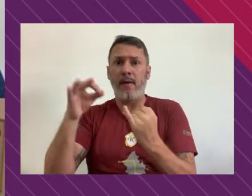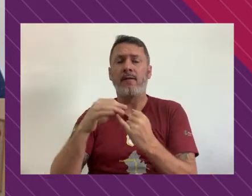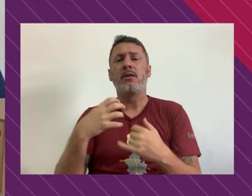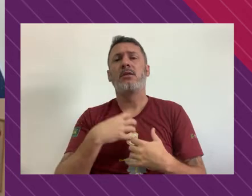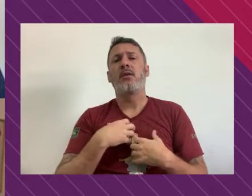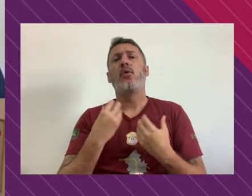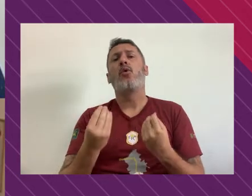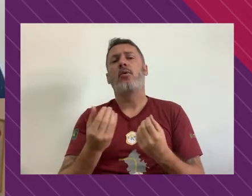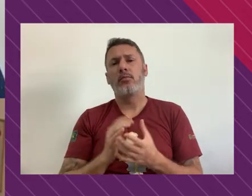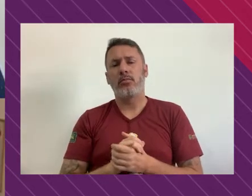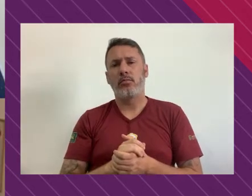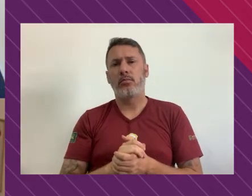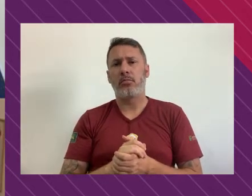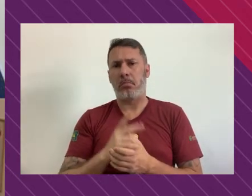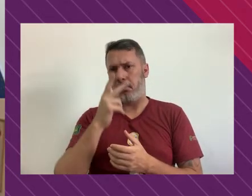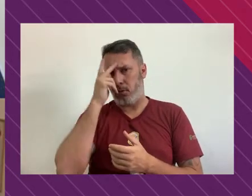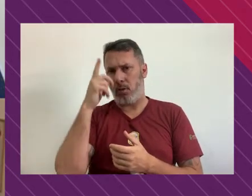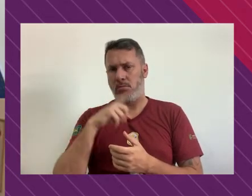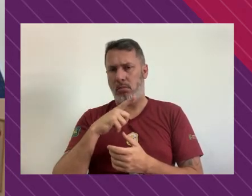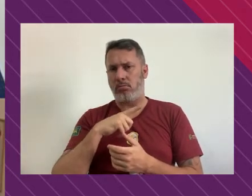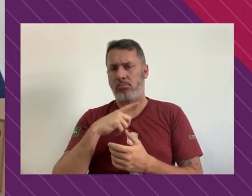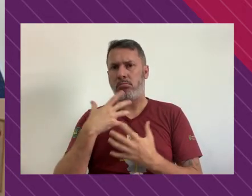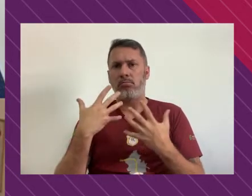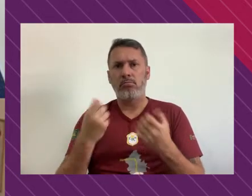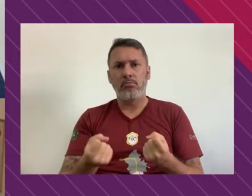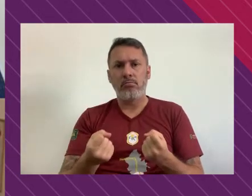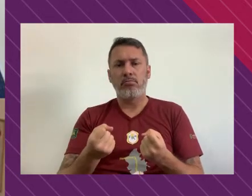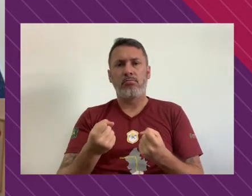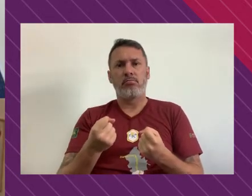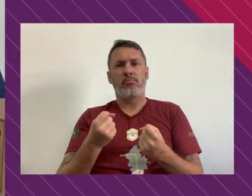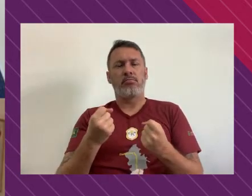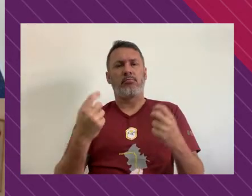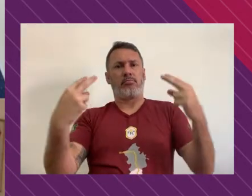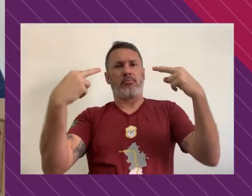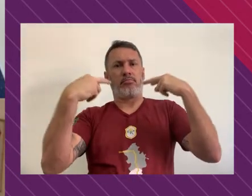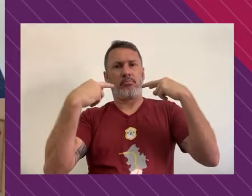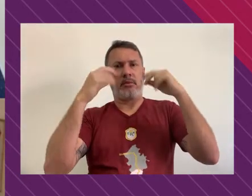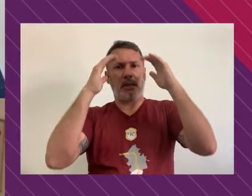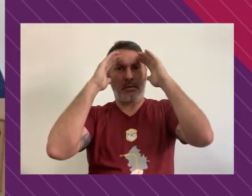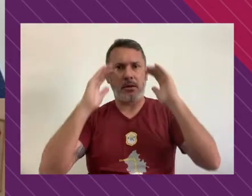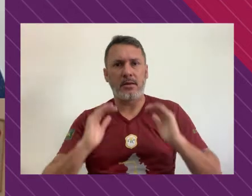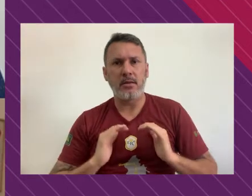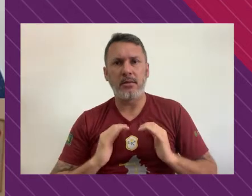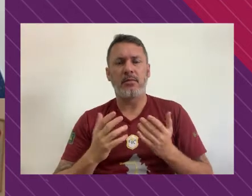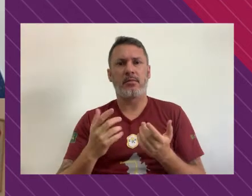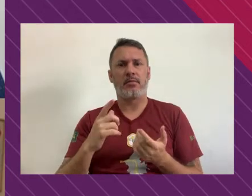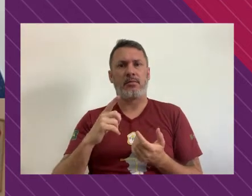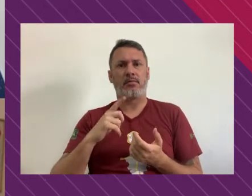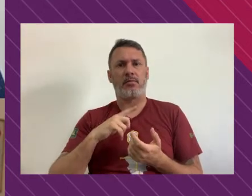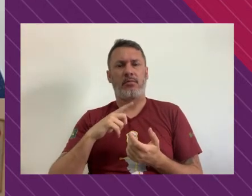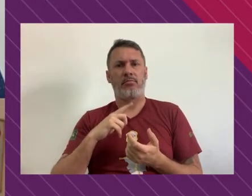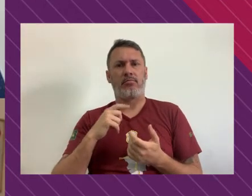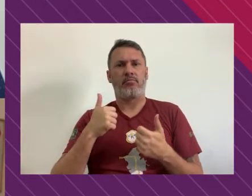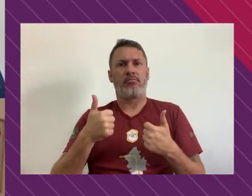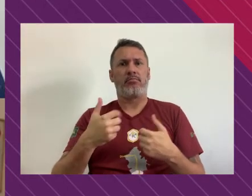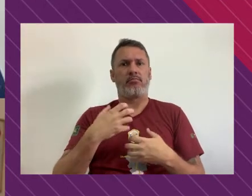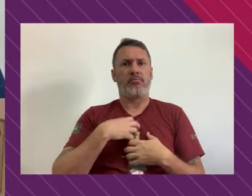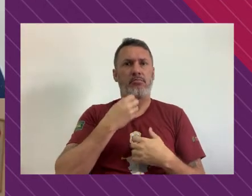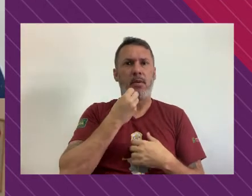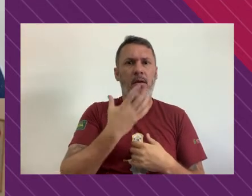são acolhidas, né? Como é que elas, se elas têm ou não possibilidades, pensando